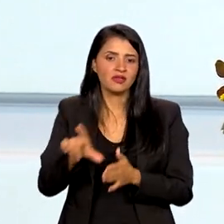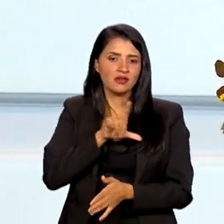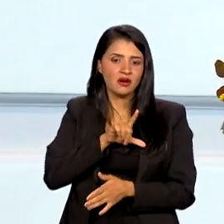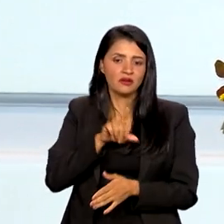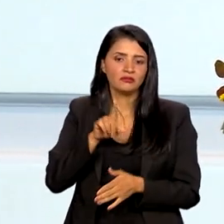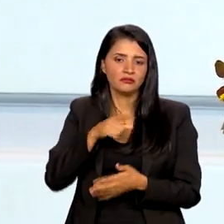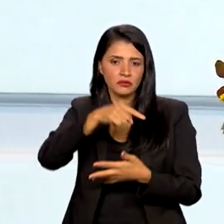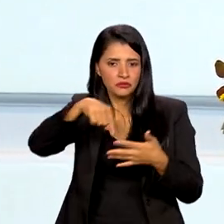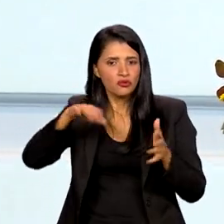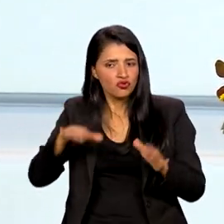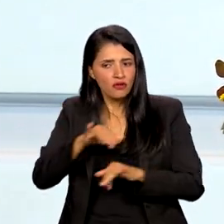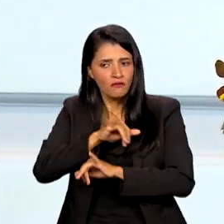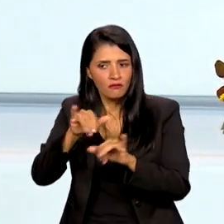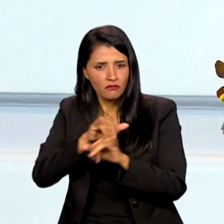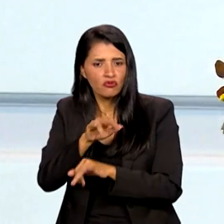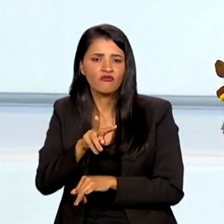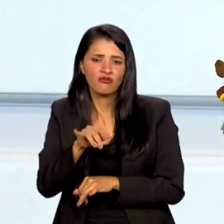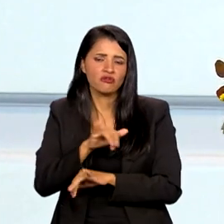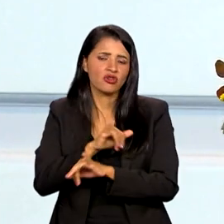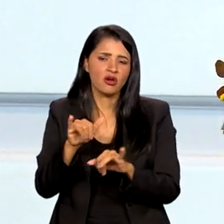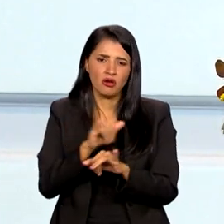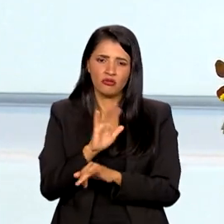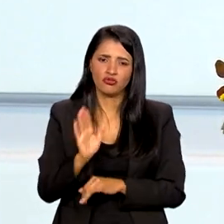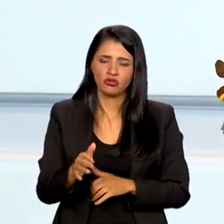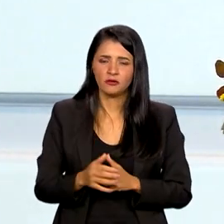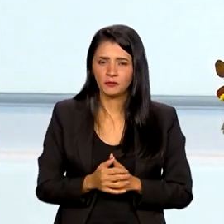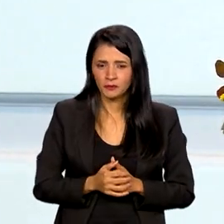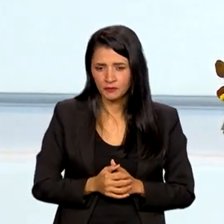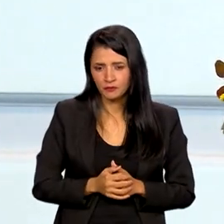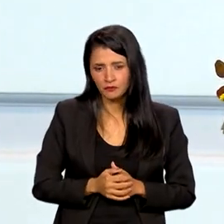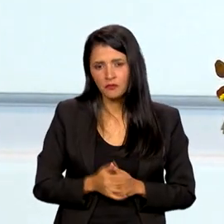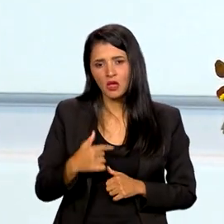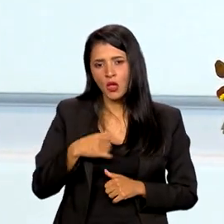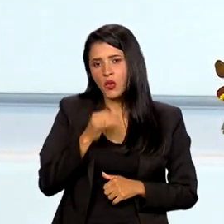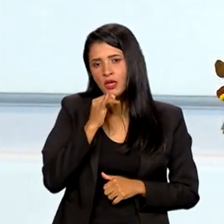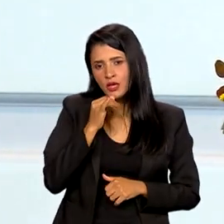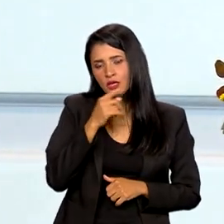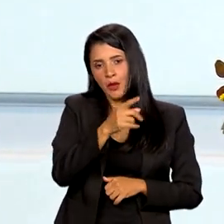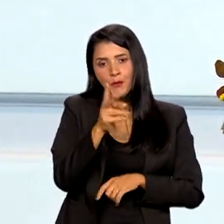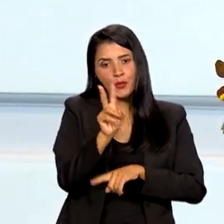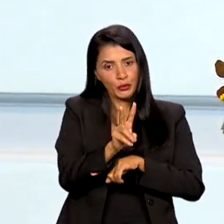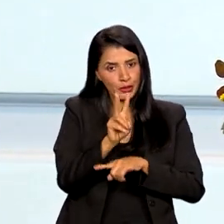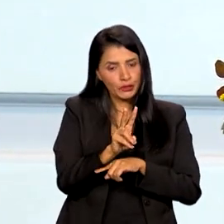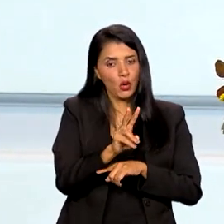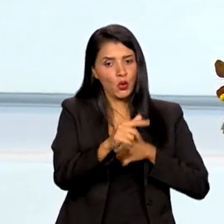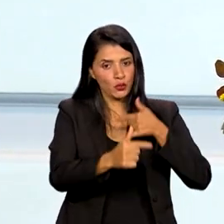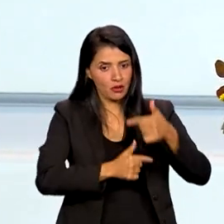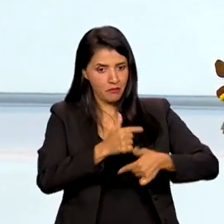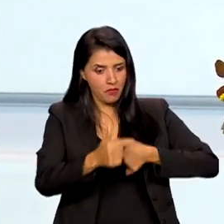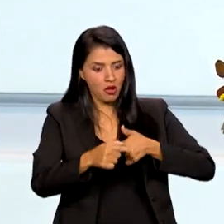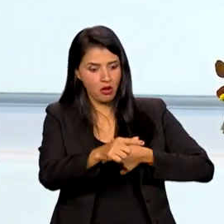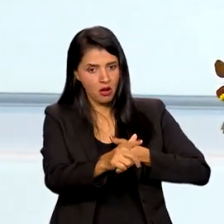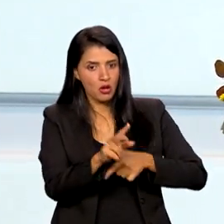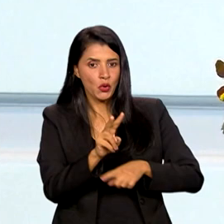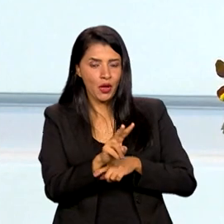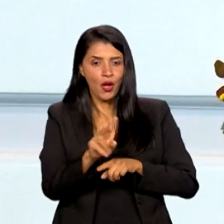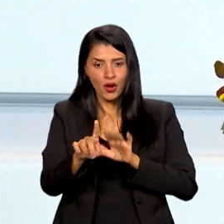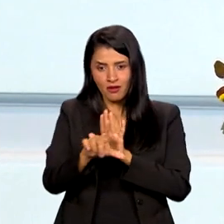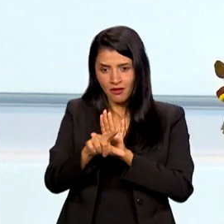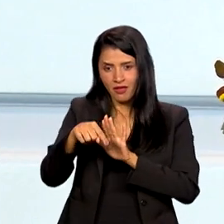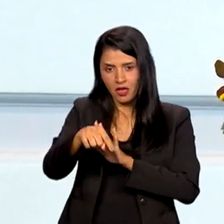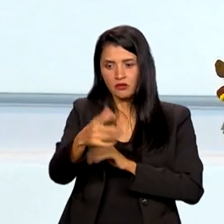ou daquilo que a gente vem anunciando, não é? É o caso, por exemplo, da proteção do trabalho. Em termos de legislação ambiental,